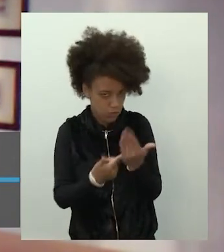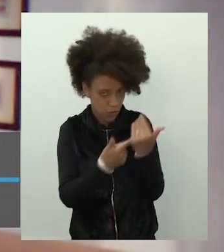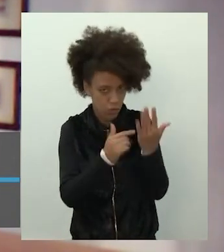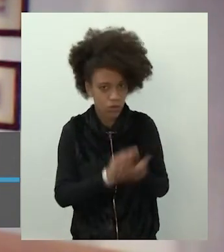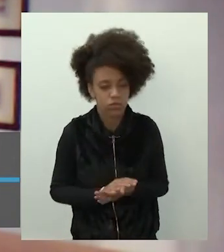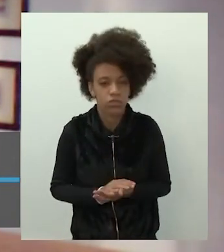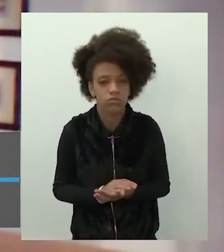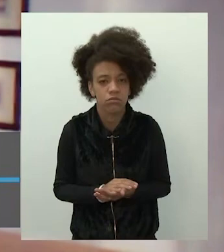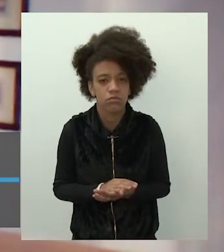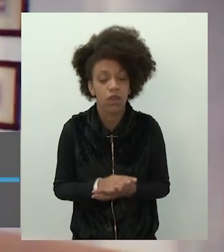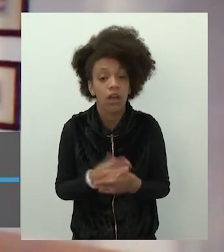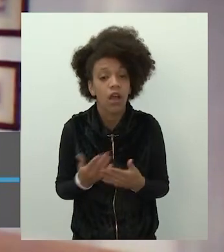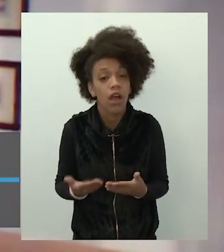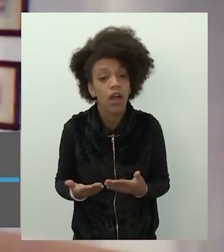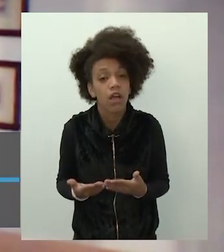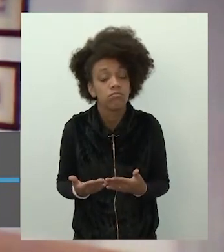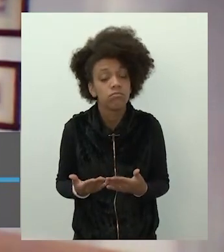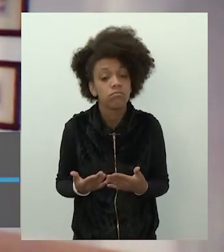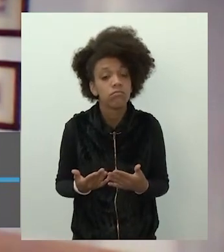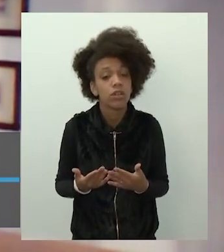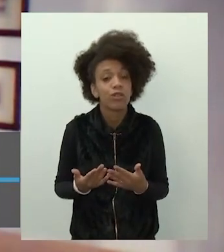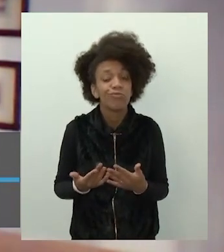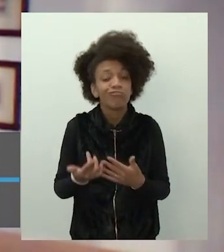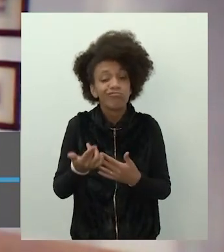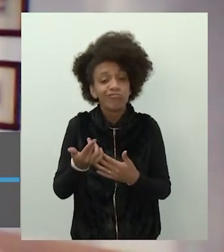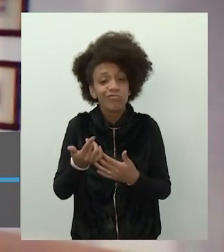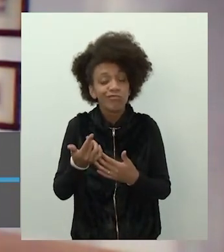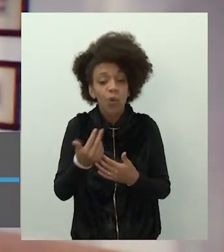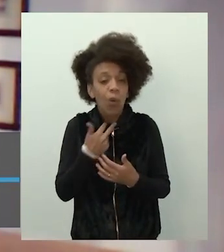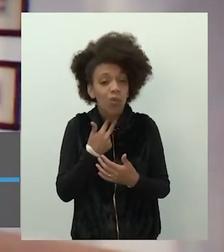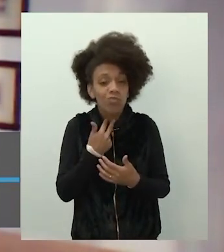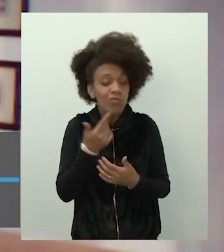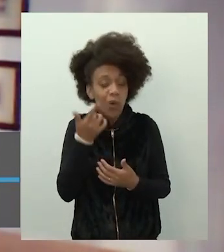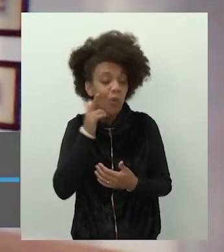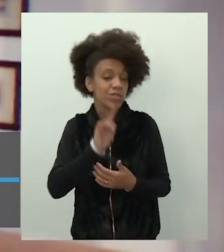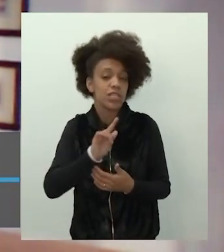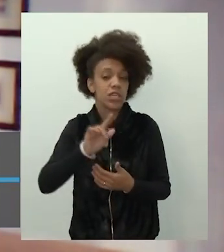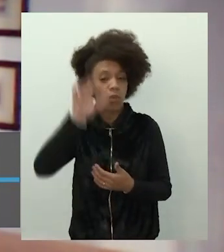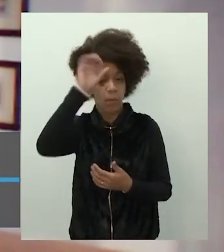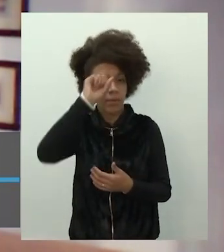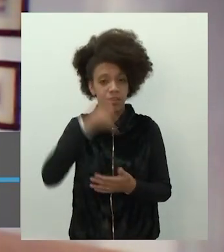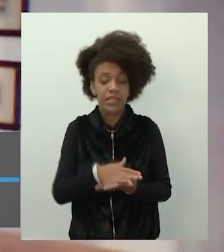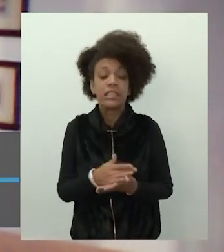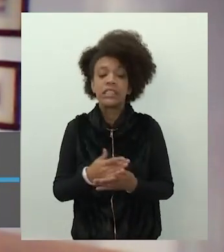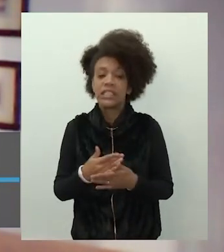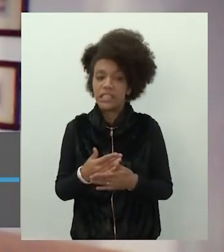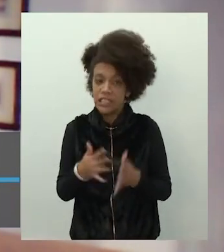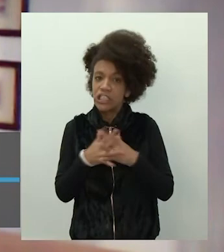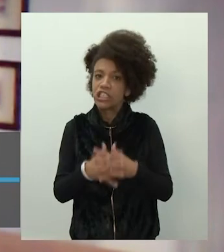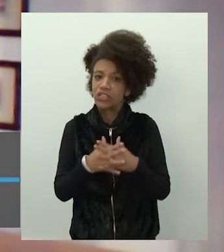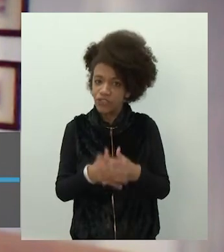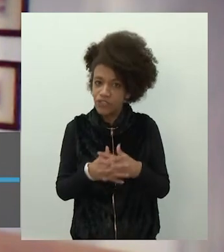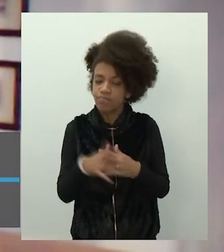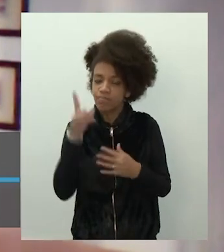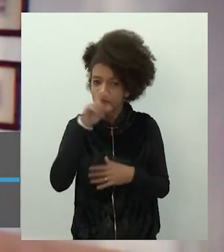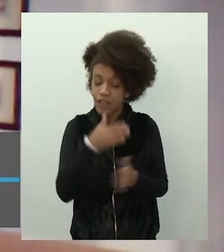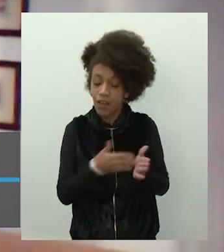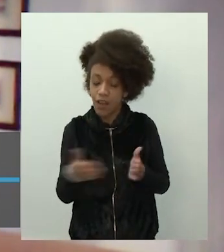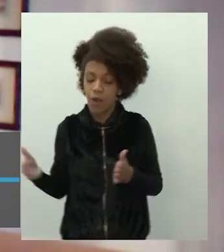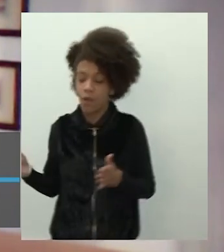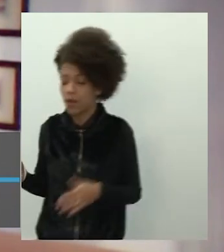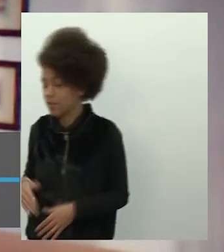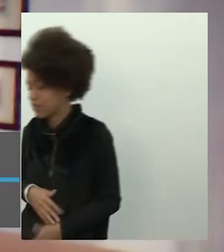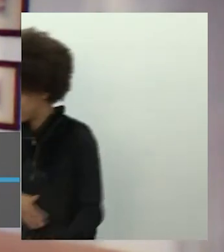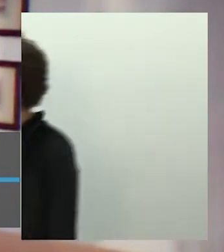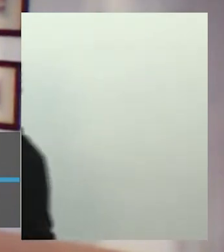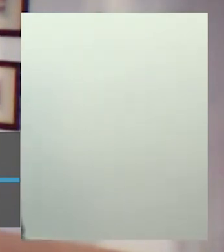que não teve como aprender, deve ter está passando maus bocados, né? Porque mesmo a gente que consegue